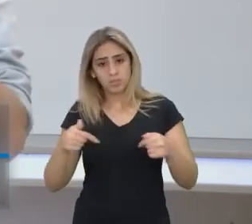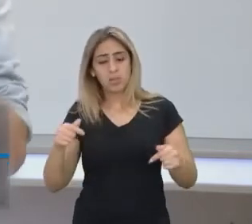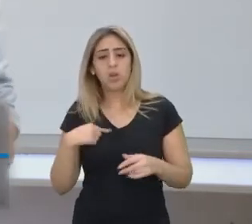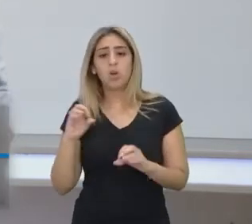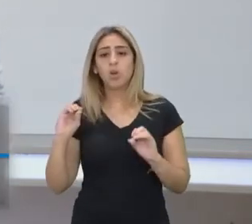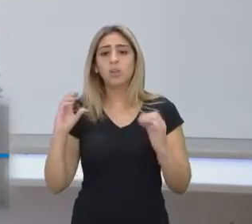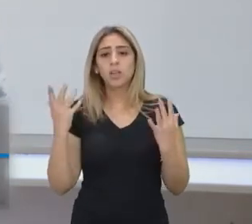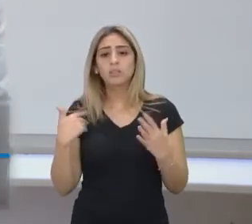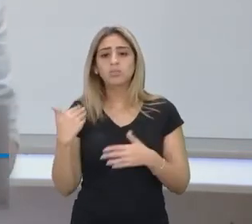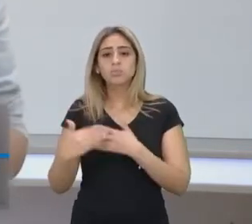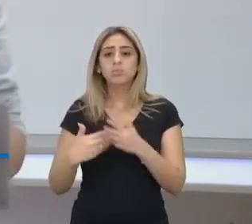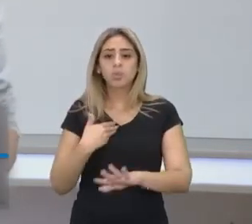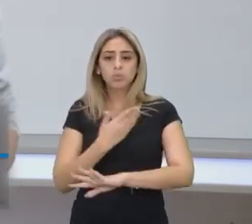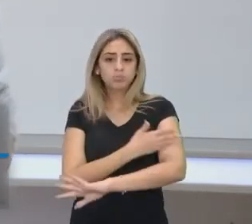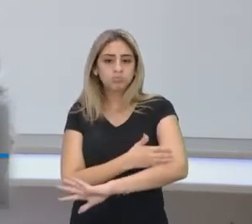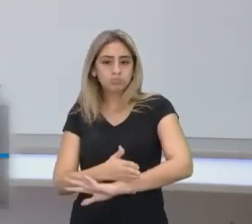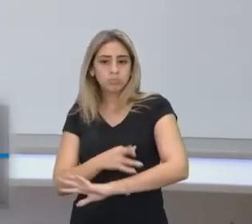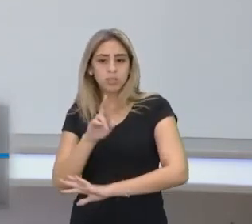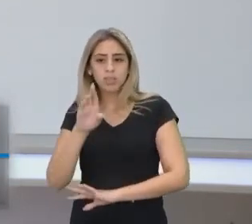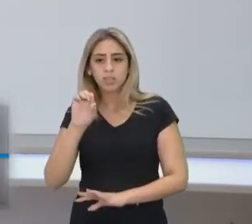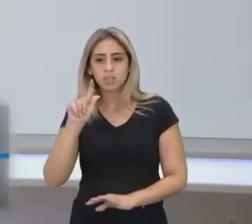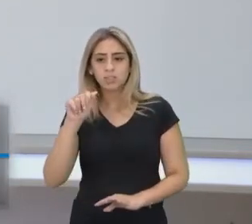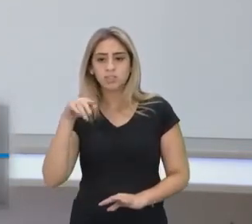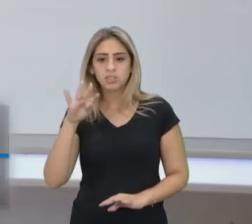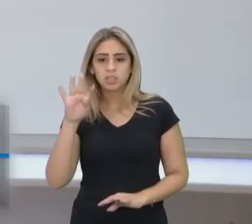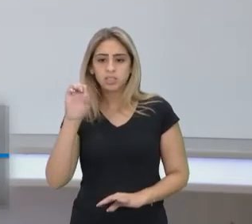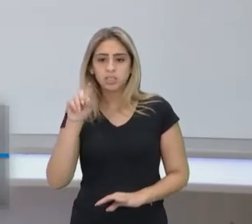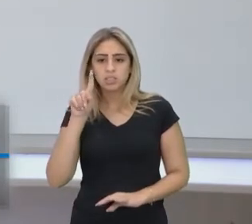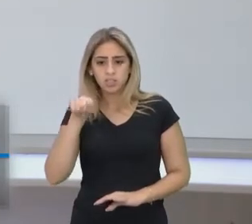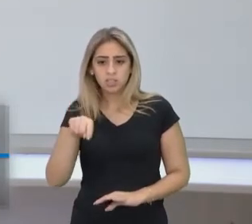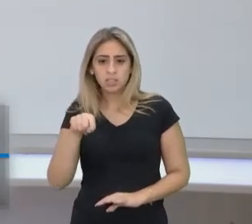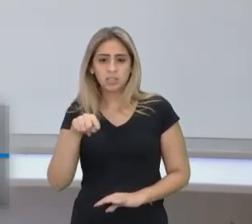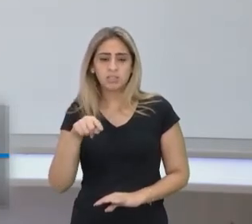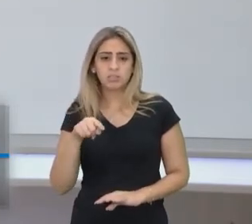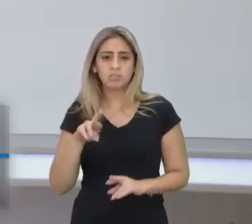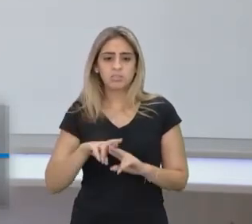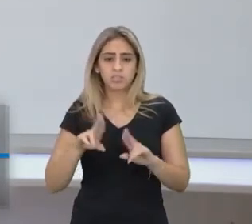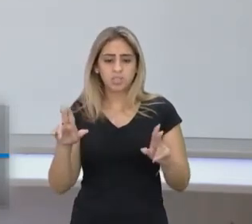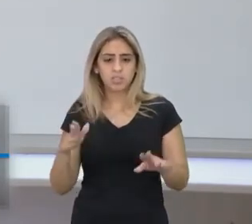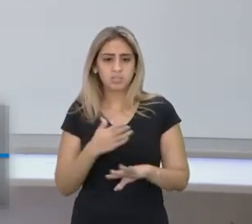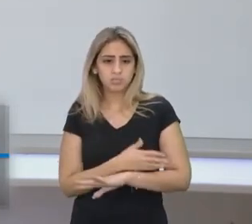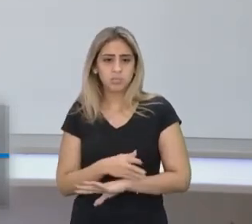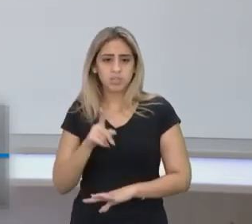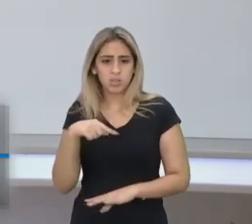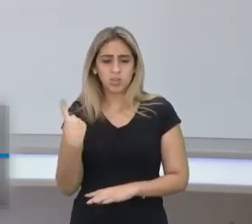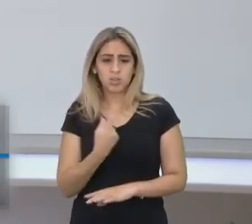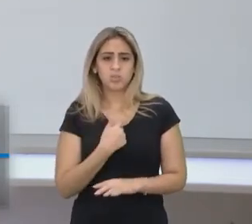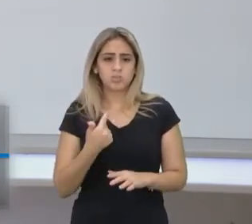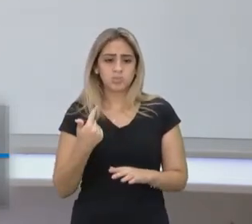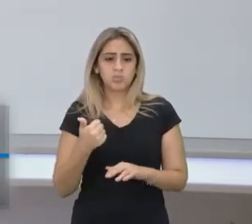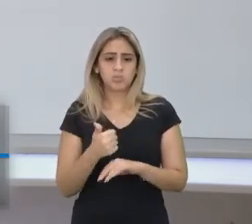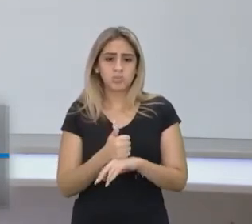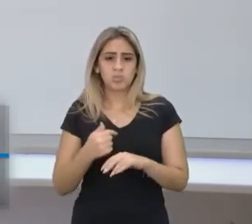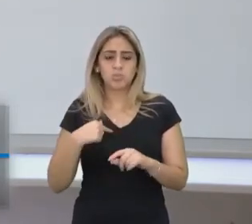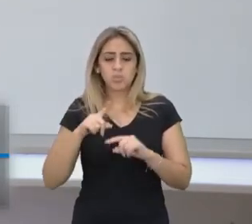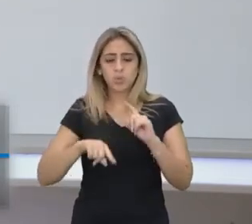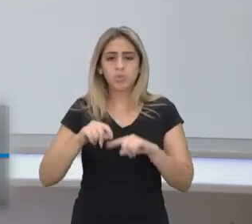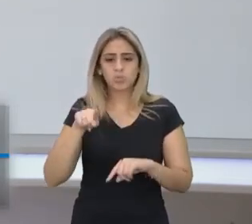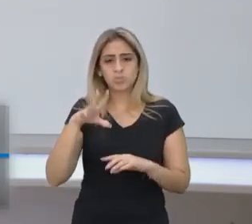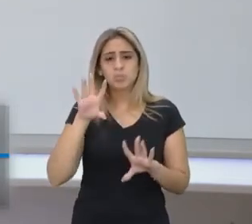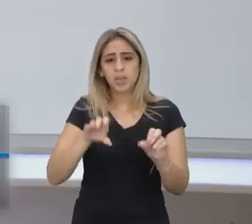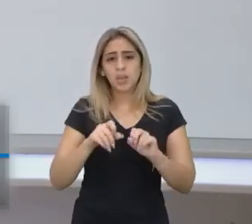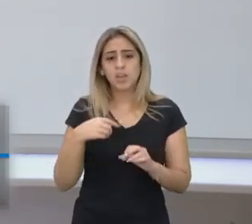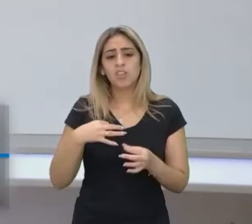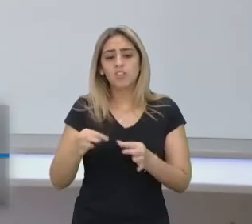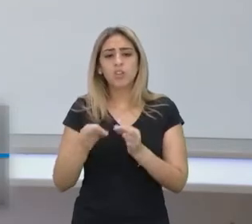quando o começo, o reagente, é diferente do final, que é o nosso produto. Um exemplo, quando você pega uma folha de